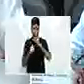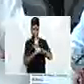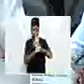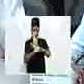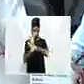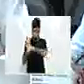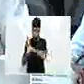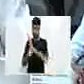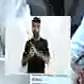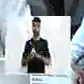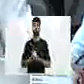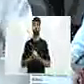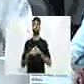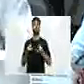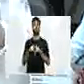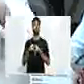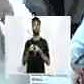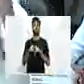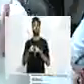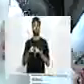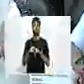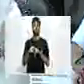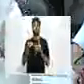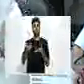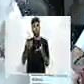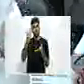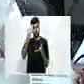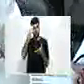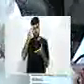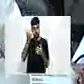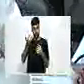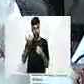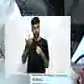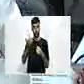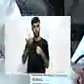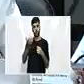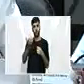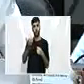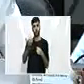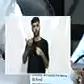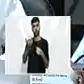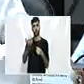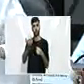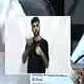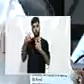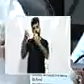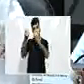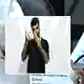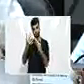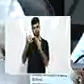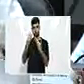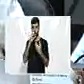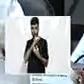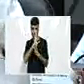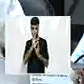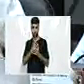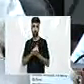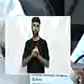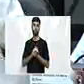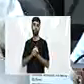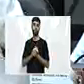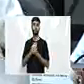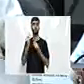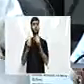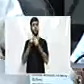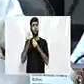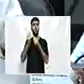cidadão eu gostaria que o senhor explicasse rapidamente